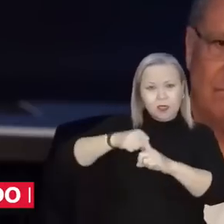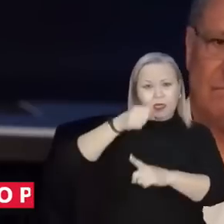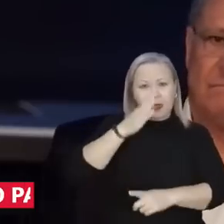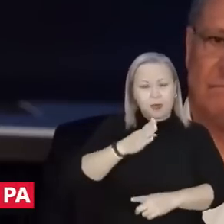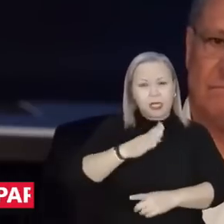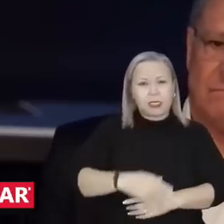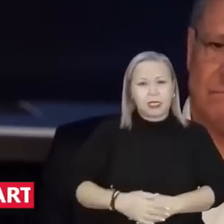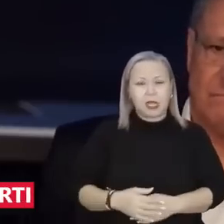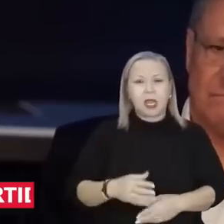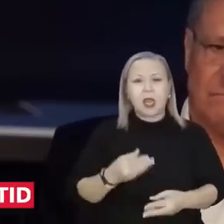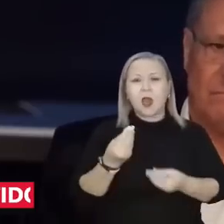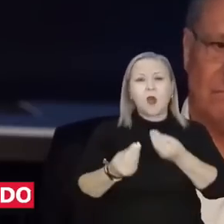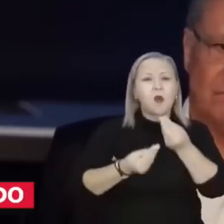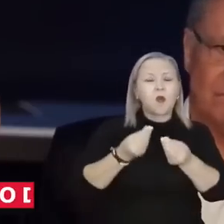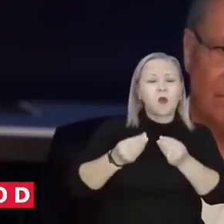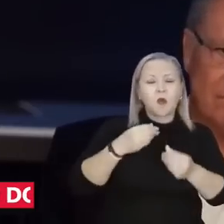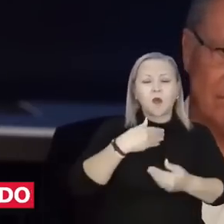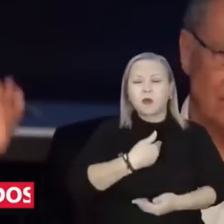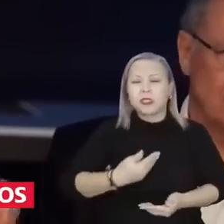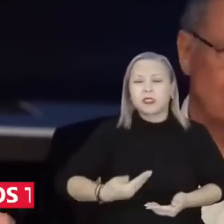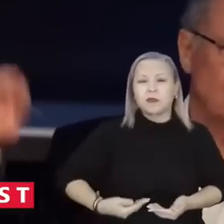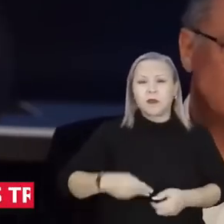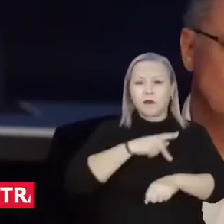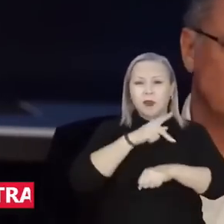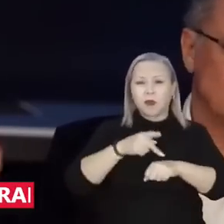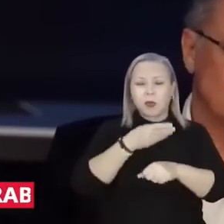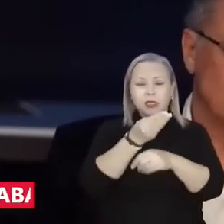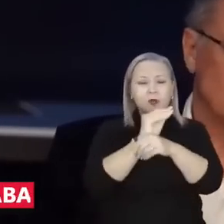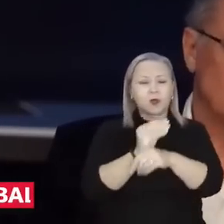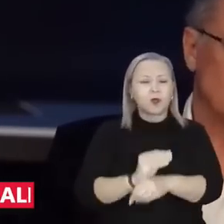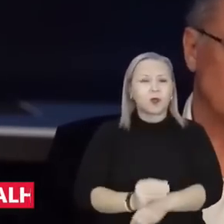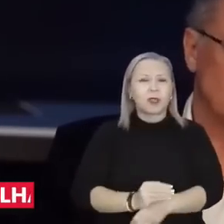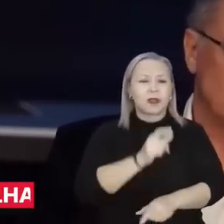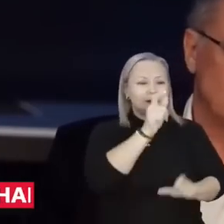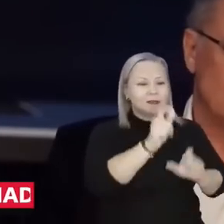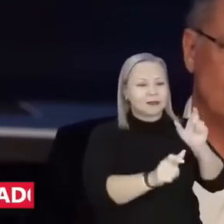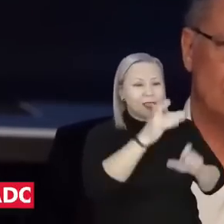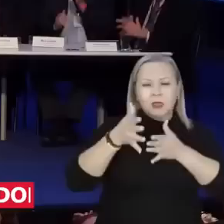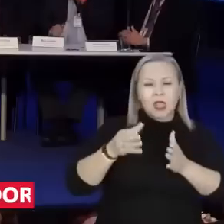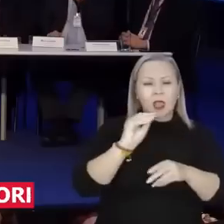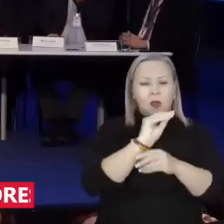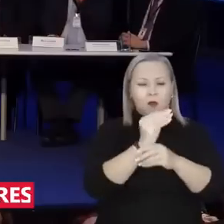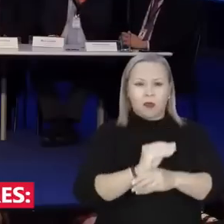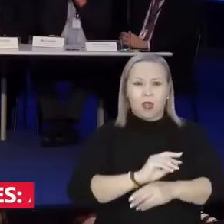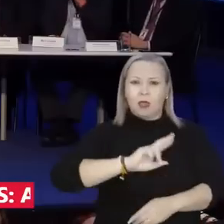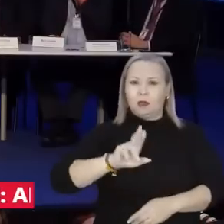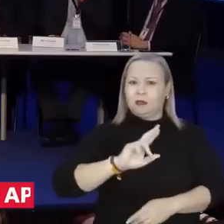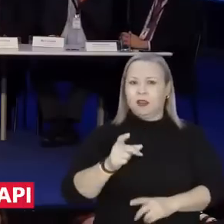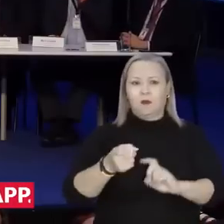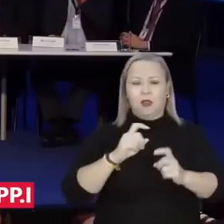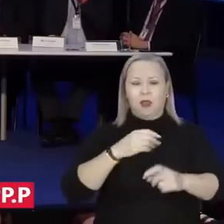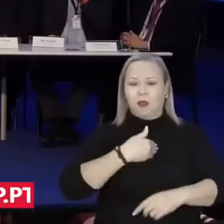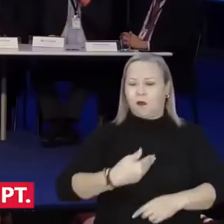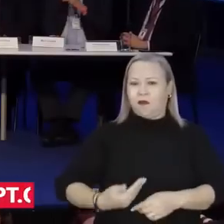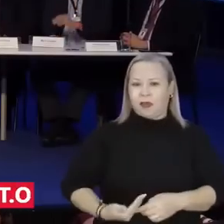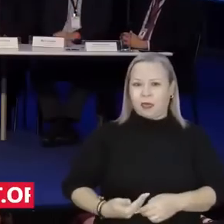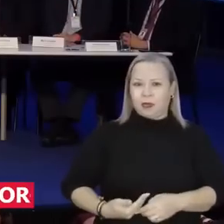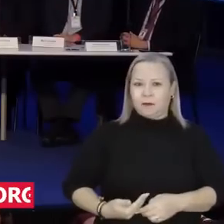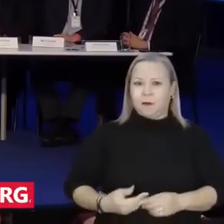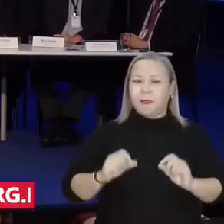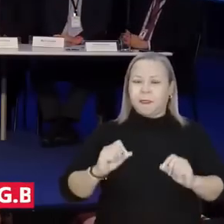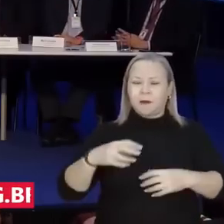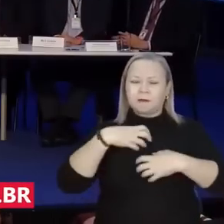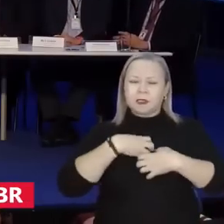se governa um país cuidando das pessoas que precisam ser cuidadas. E eu, se tinha em 2003 um